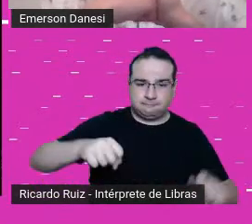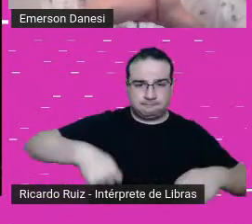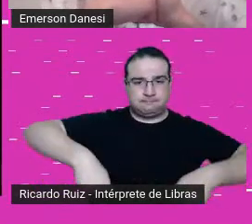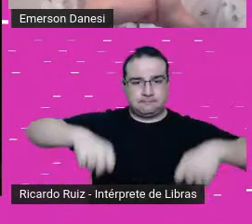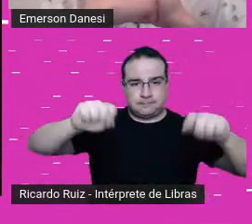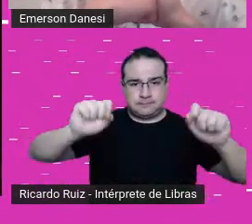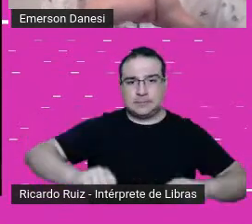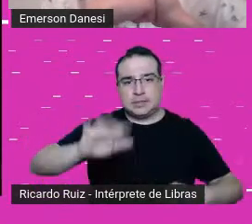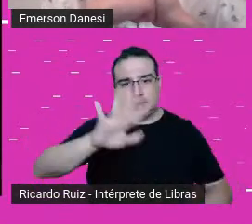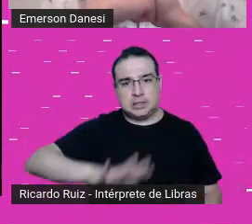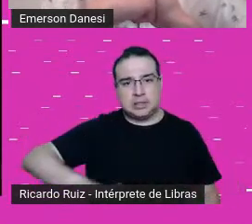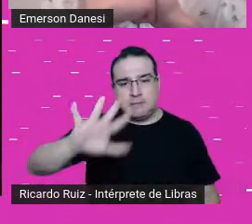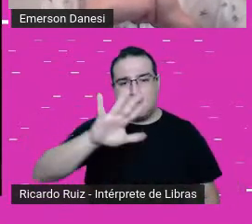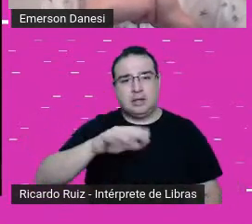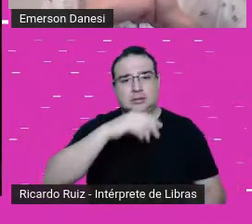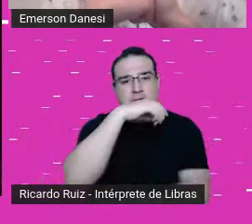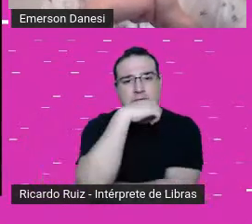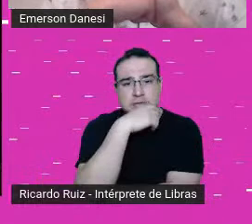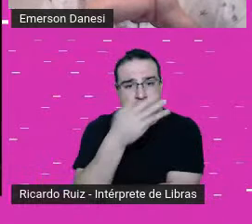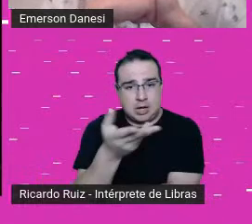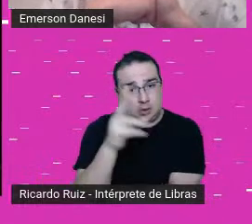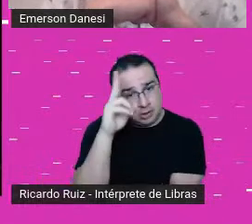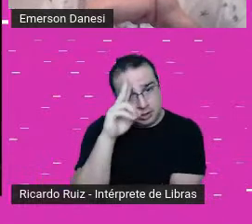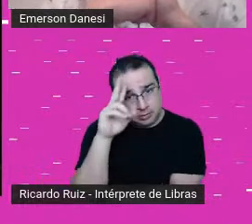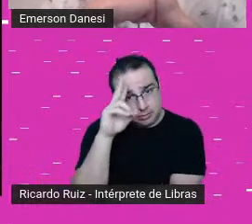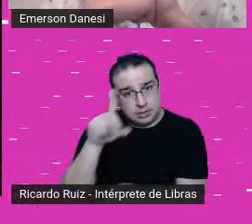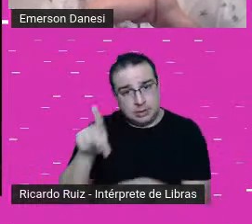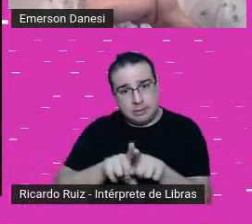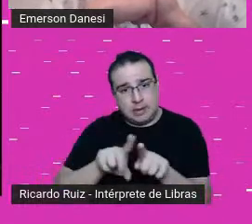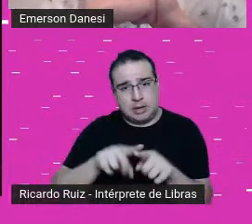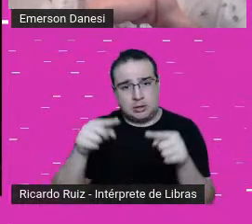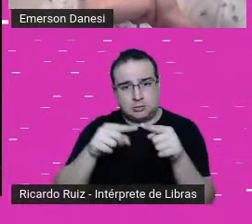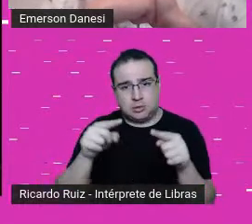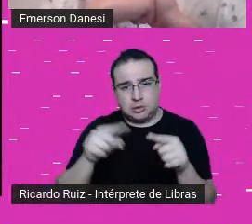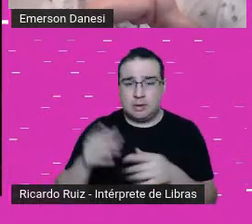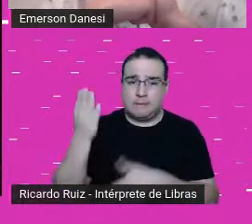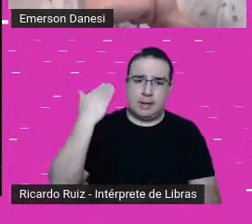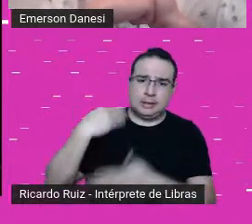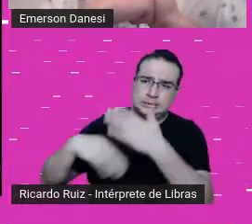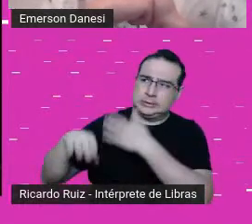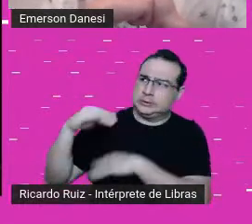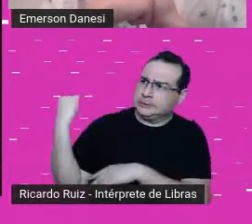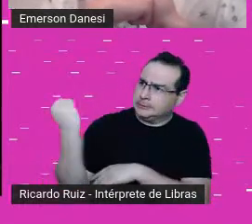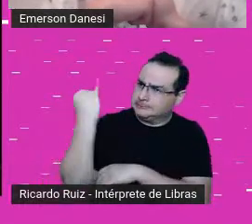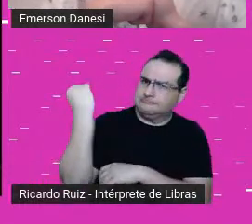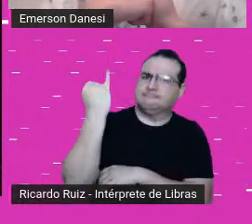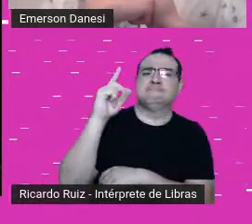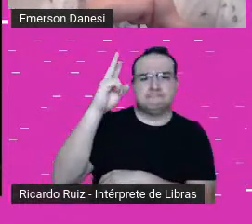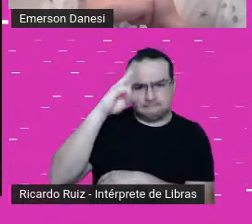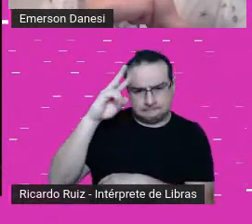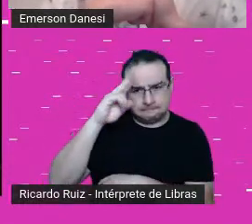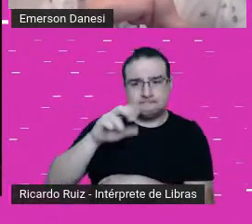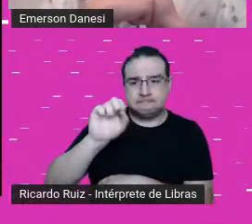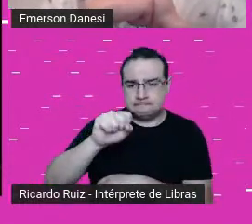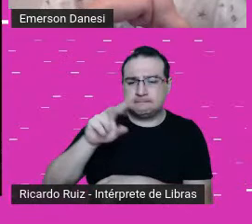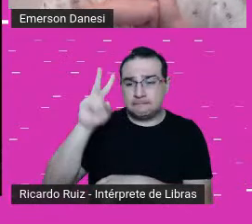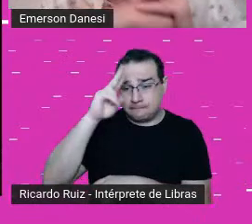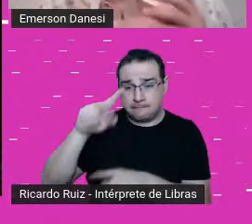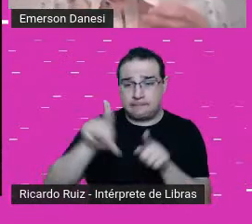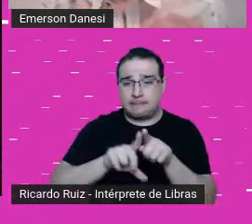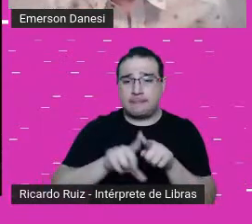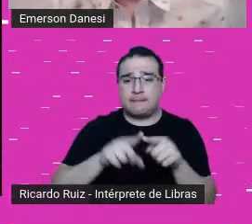essa imagem que agora me veio e que era tão importante na época mesmo. E que eu lembro